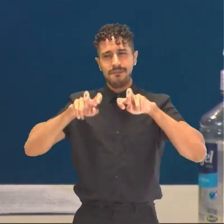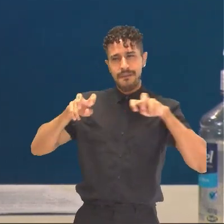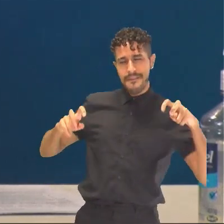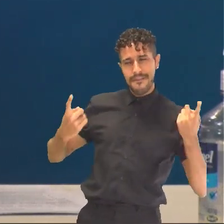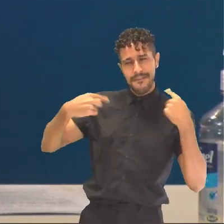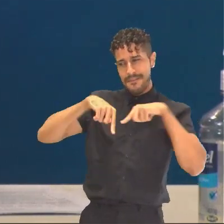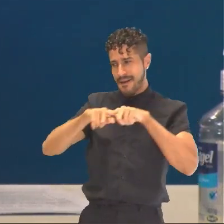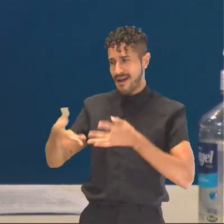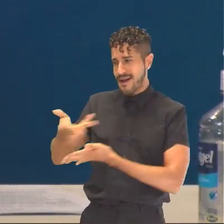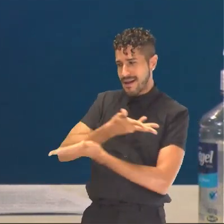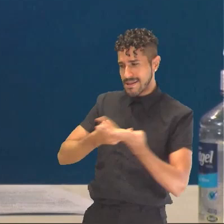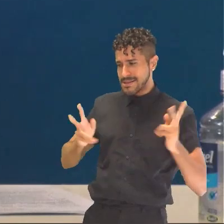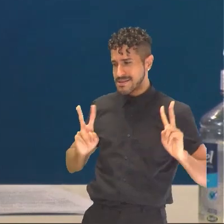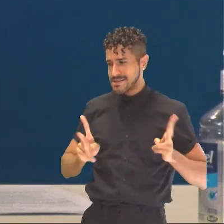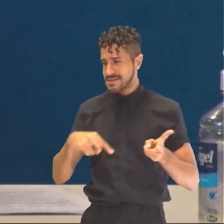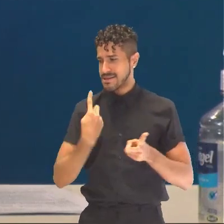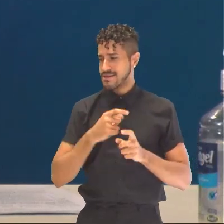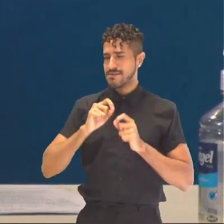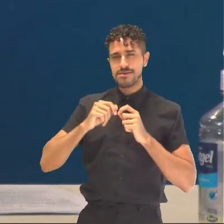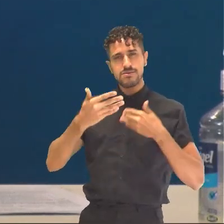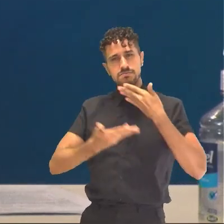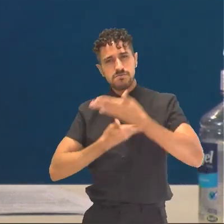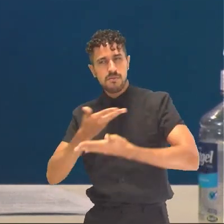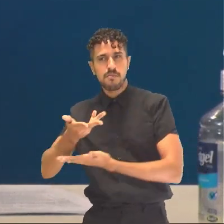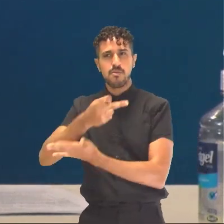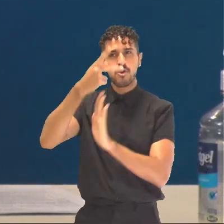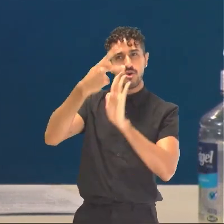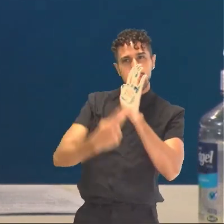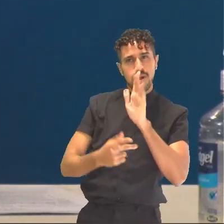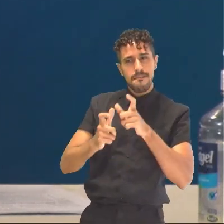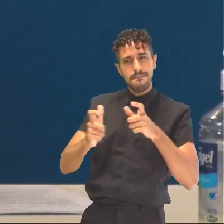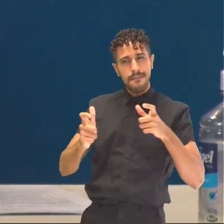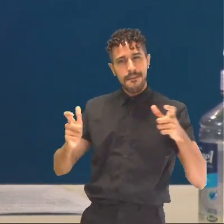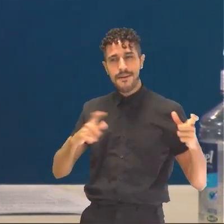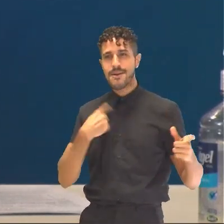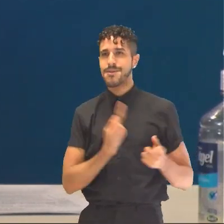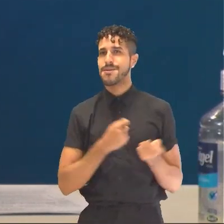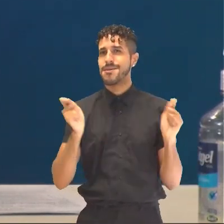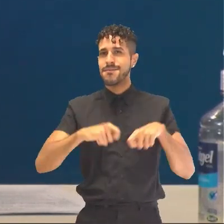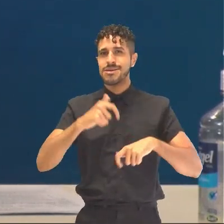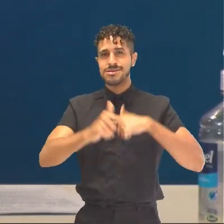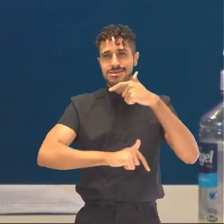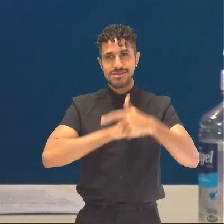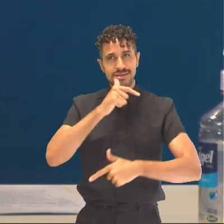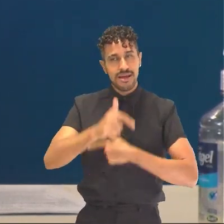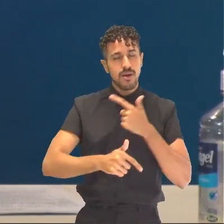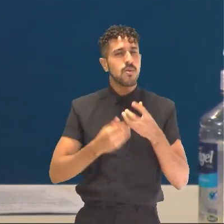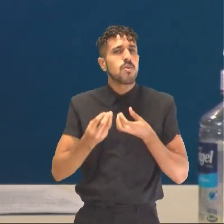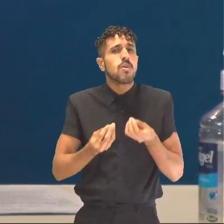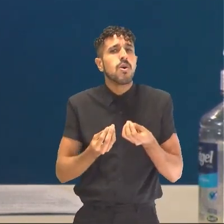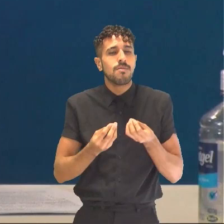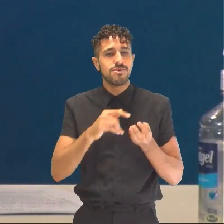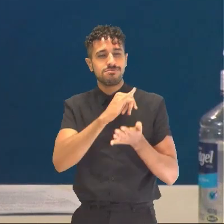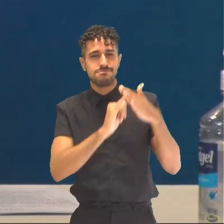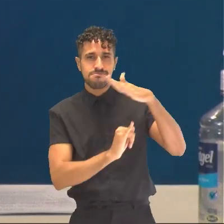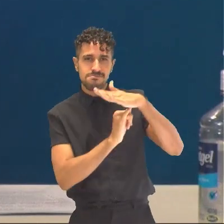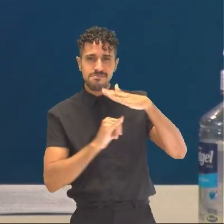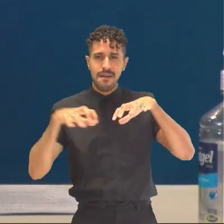parceiros, né? A gente está sempre aqui desenvolvendo projetos e ampliando a nossa capacidade de atuação por meio de